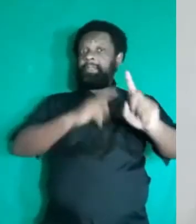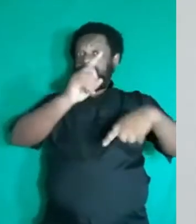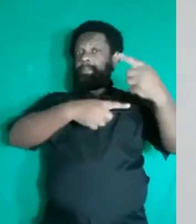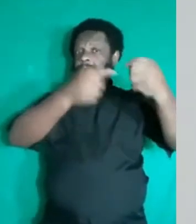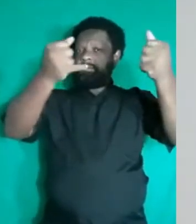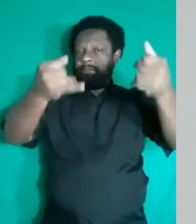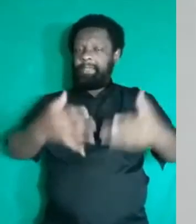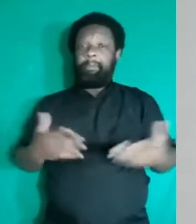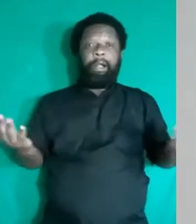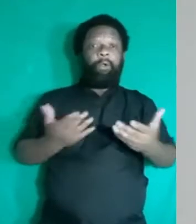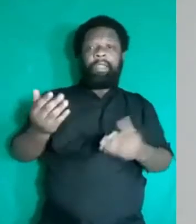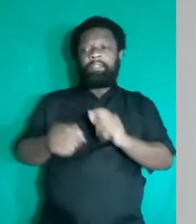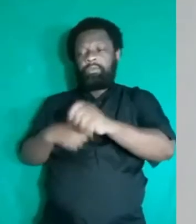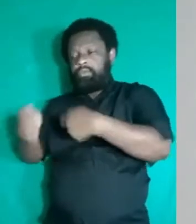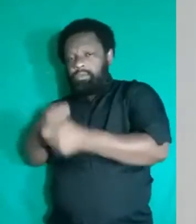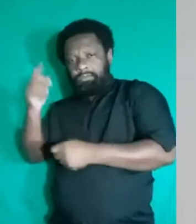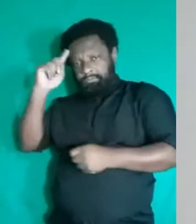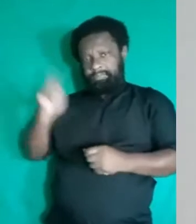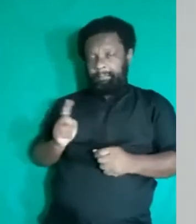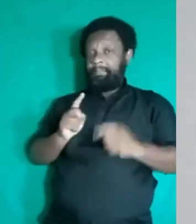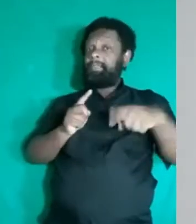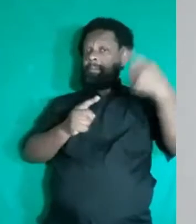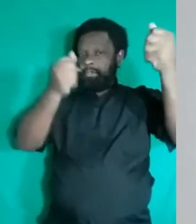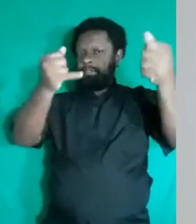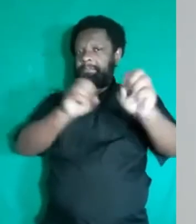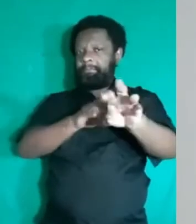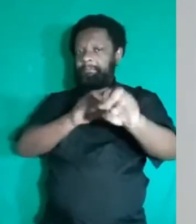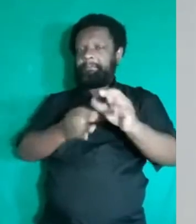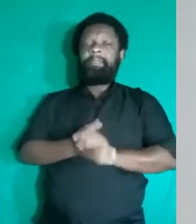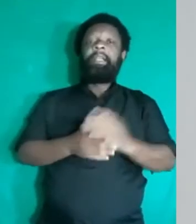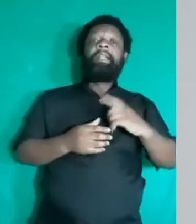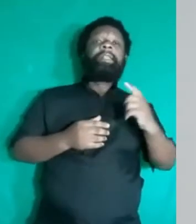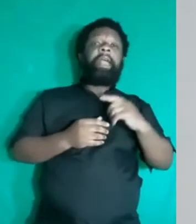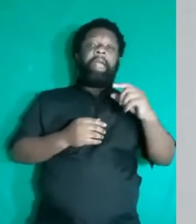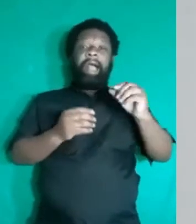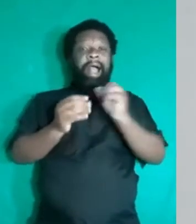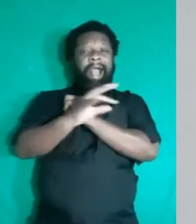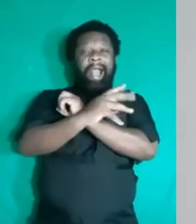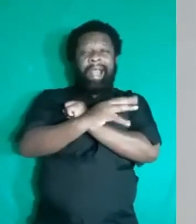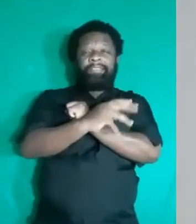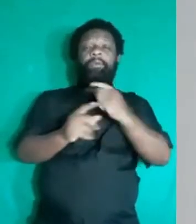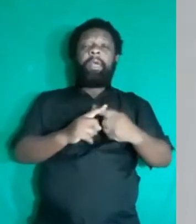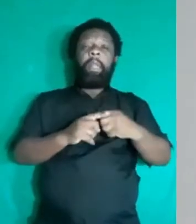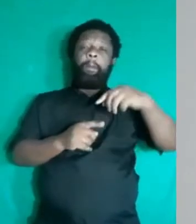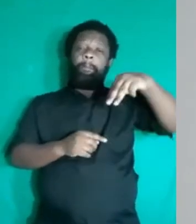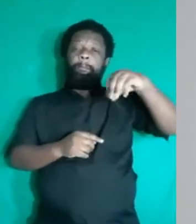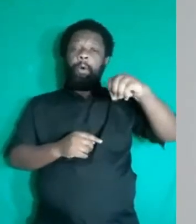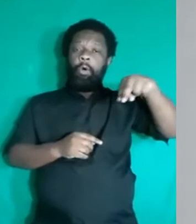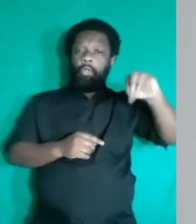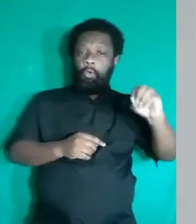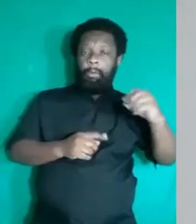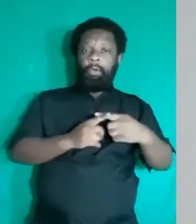ácido iodídrico, outros ácidos. Não vou falar o nome agora, porque agora a gente ainda não sabe dar o nome. Então, aqui tem alguns ácidos que